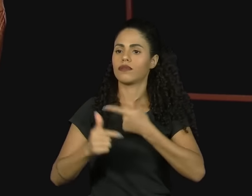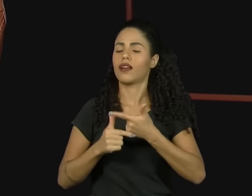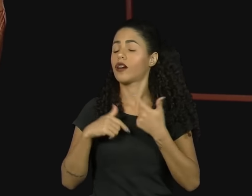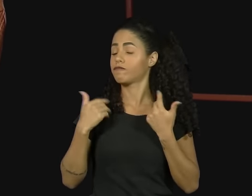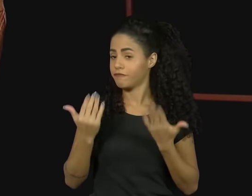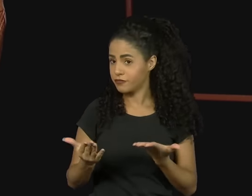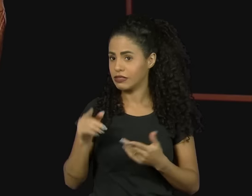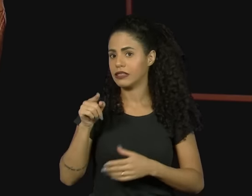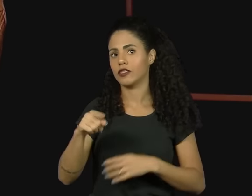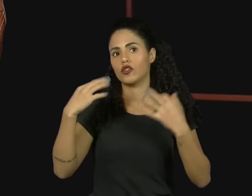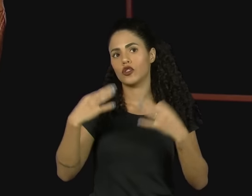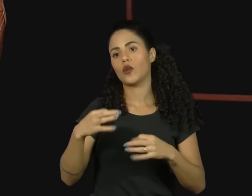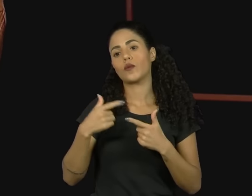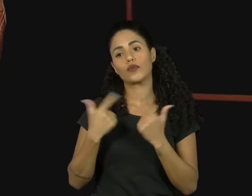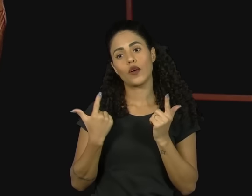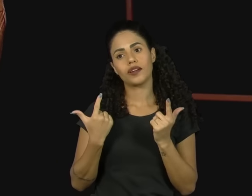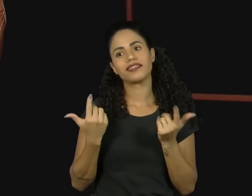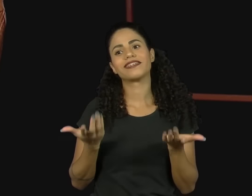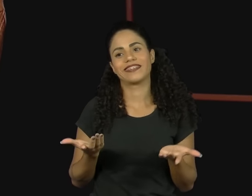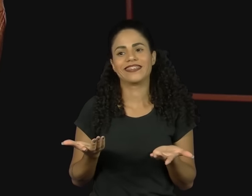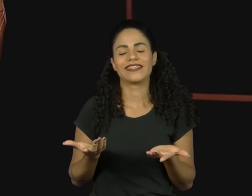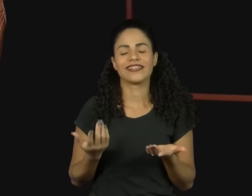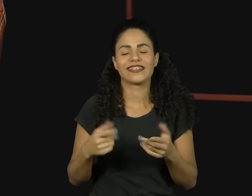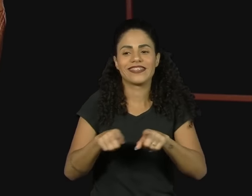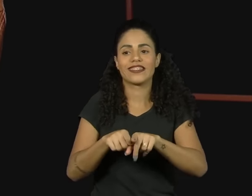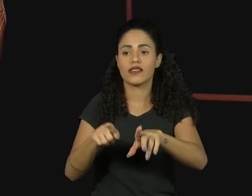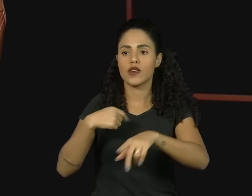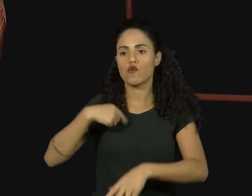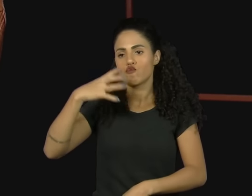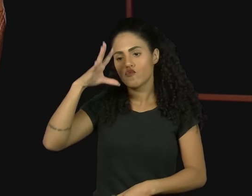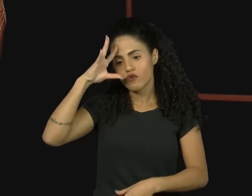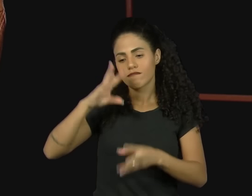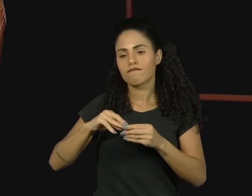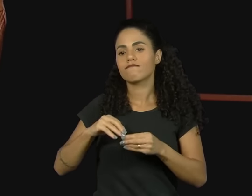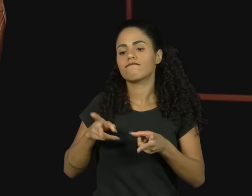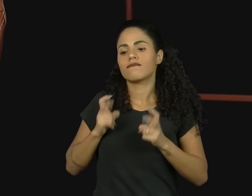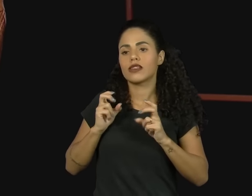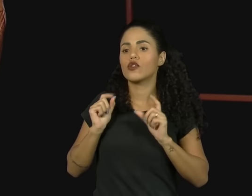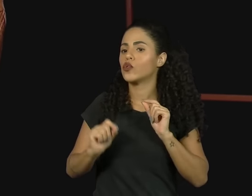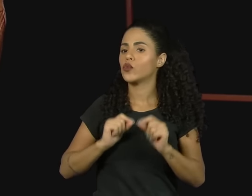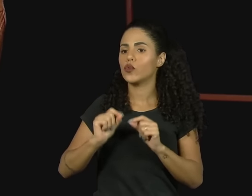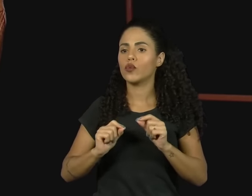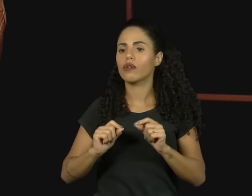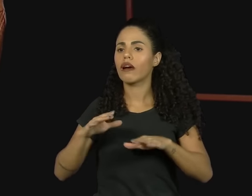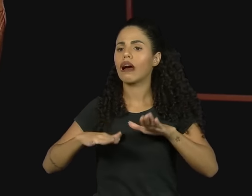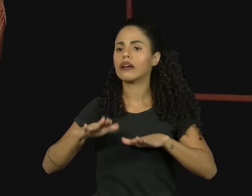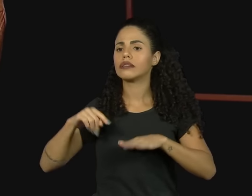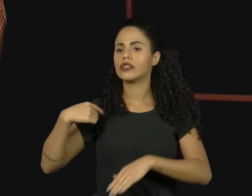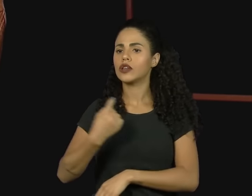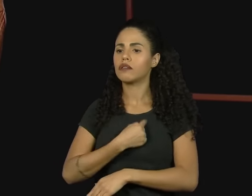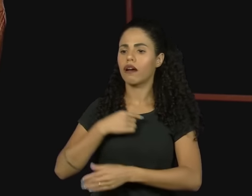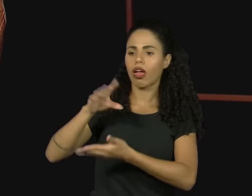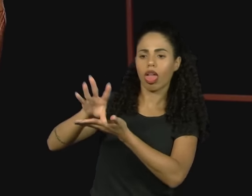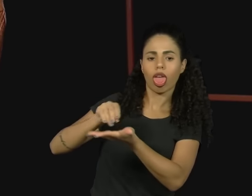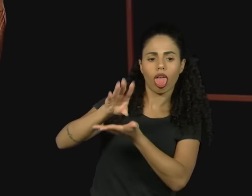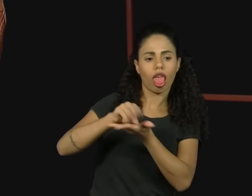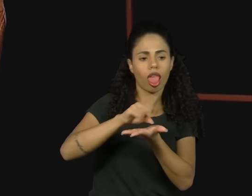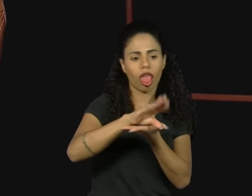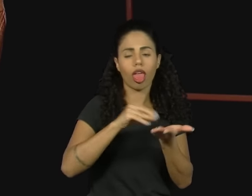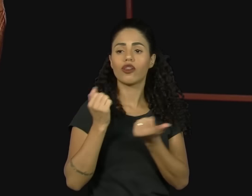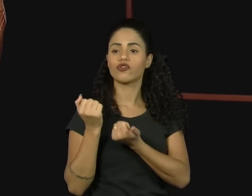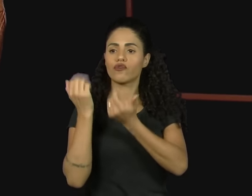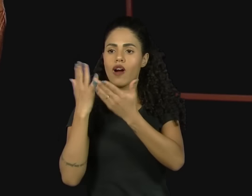Então deu sorte também. E eu sentia isso, tá? por mais que a gente copiasse muito lá de